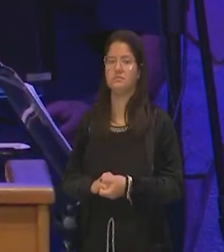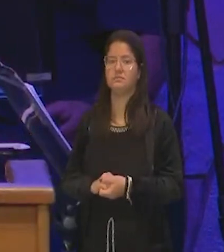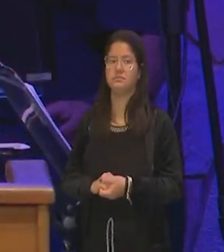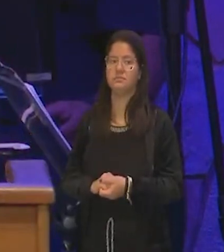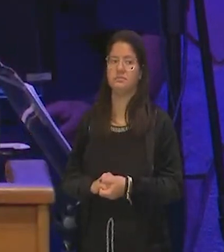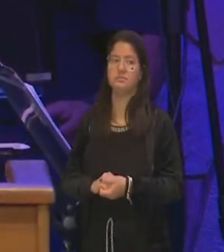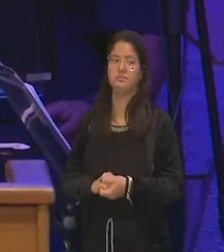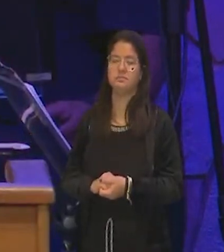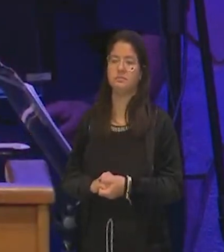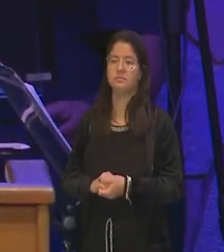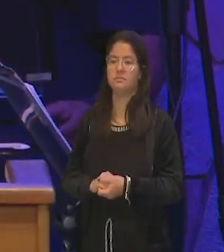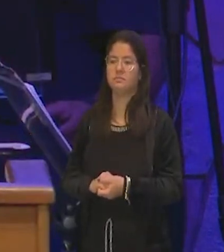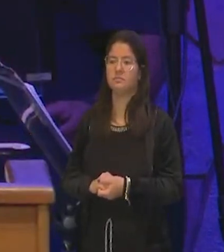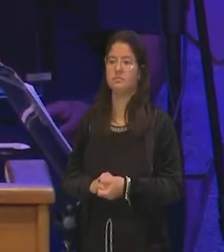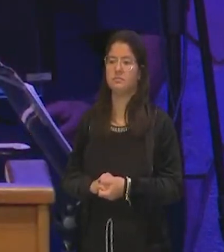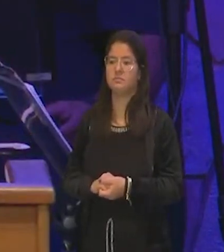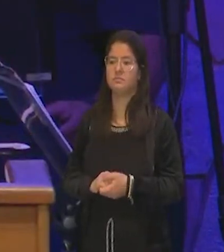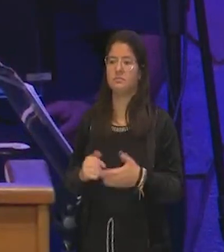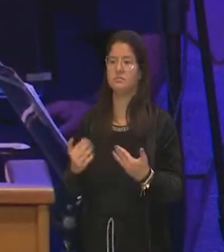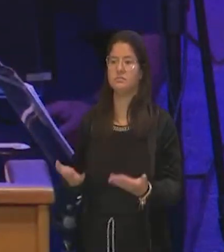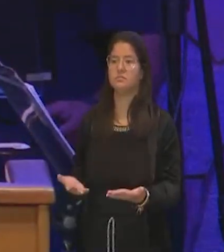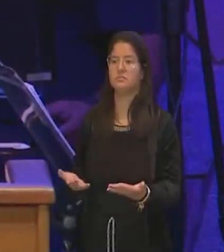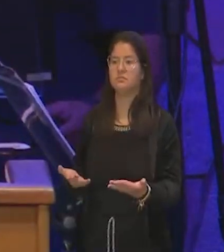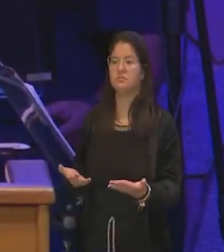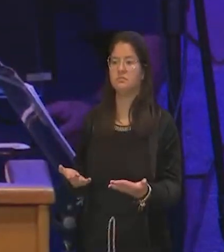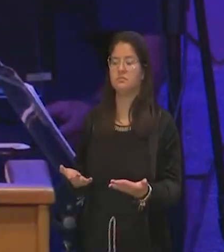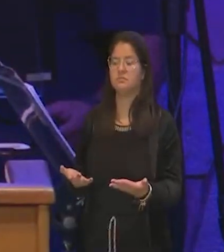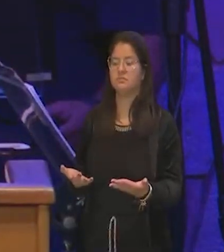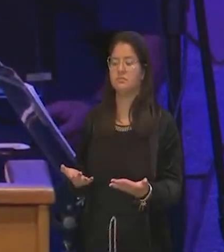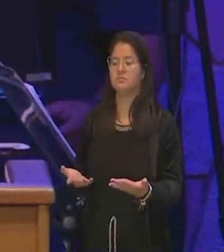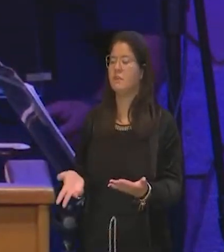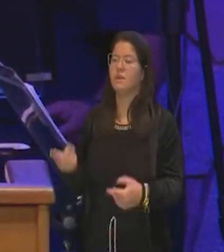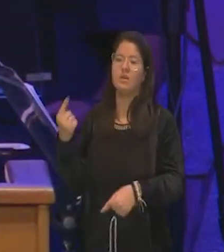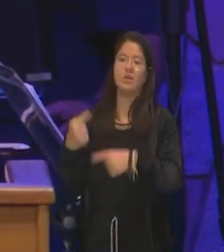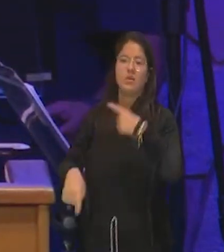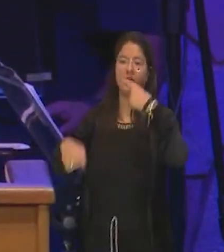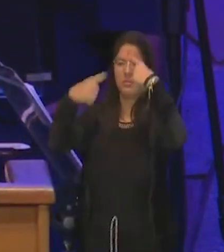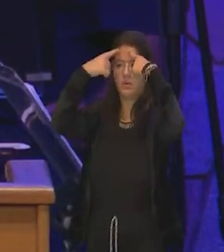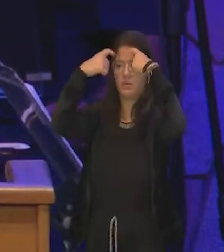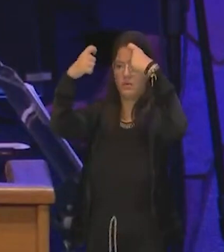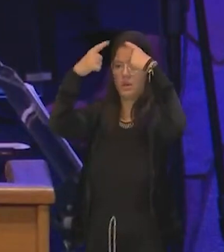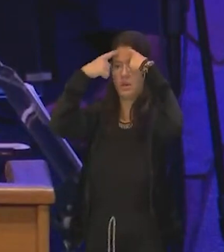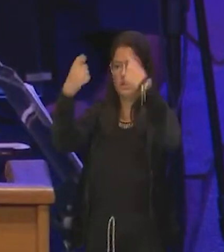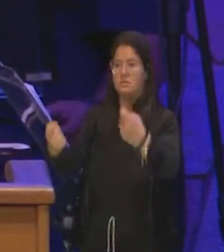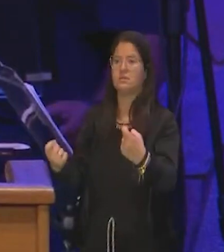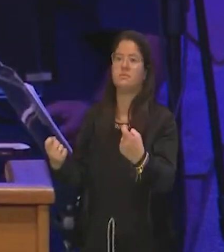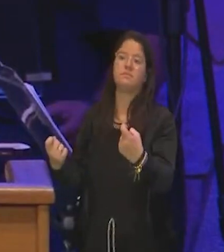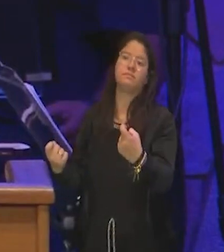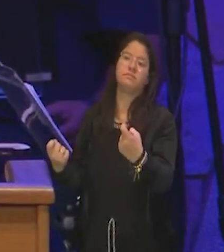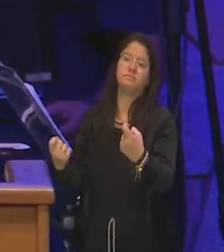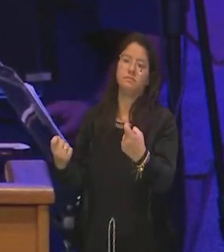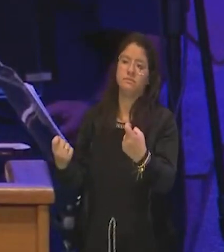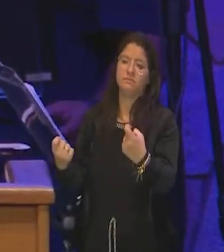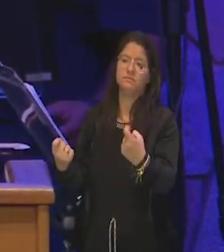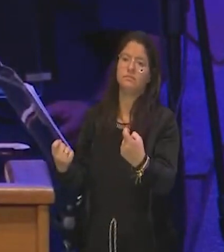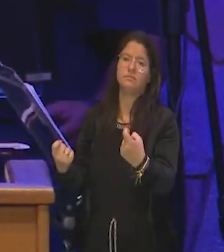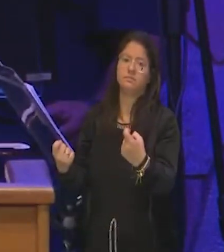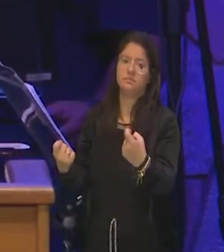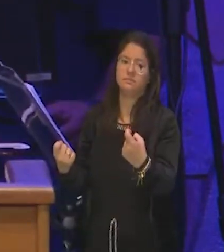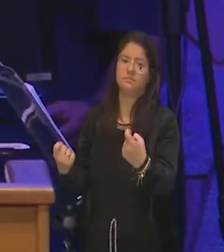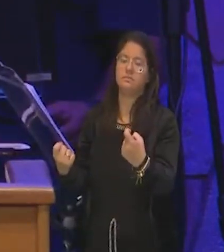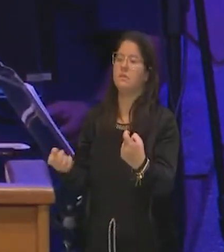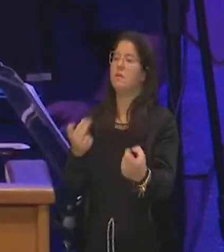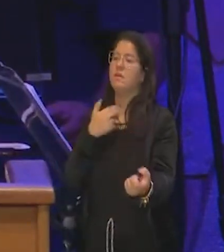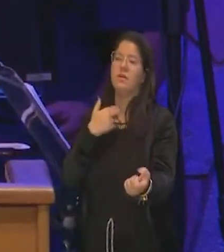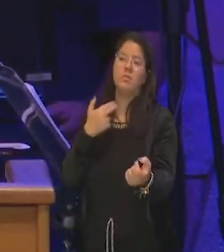Não dado a violência, não esteja pronto ou armado para